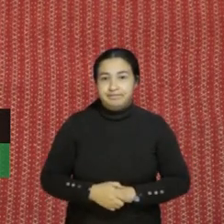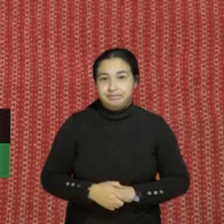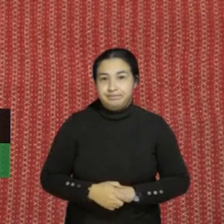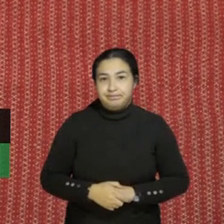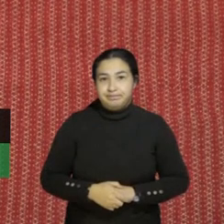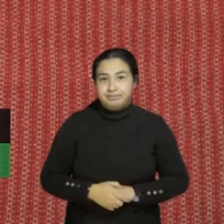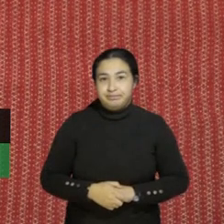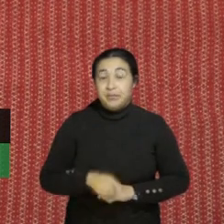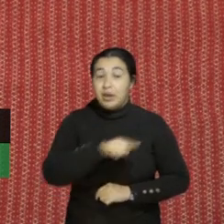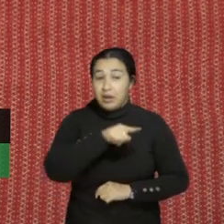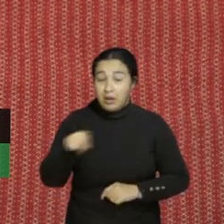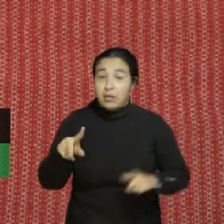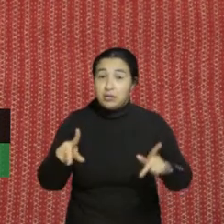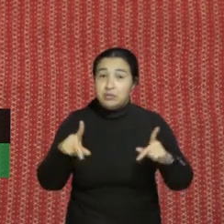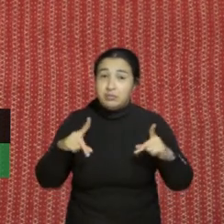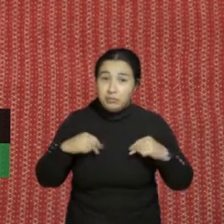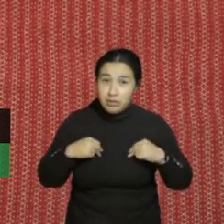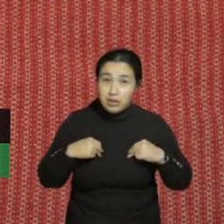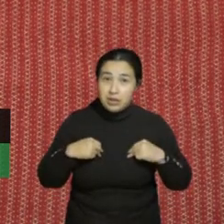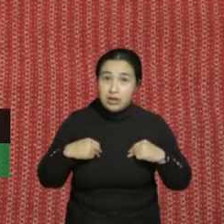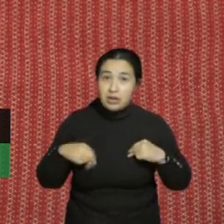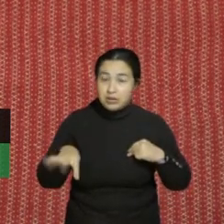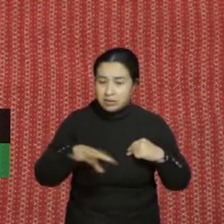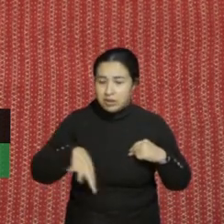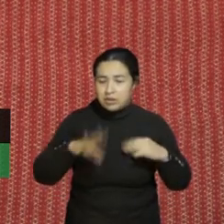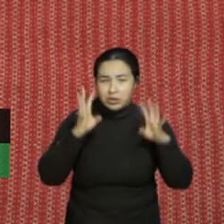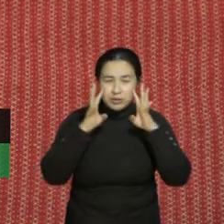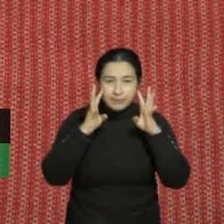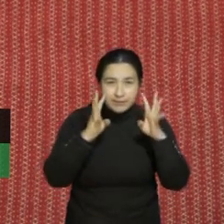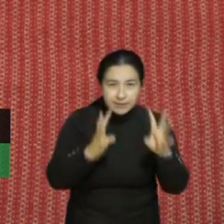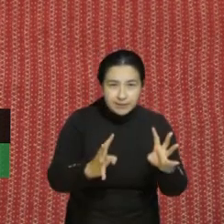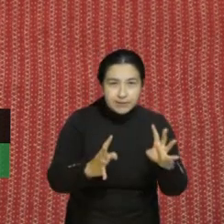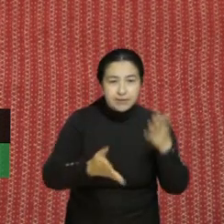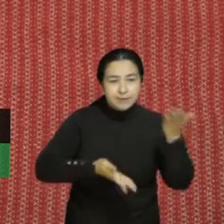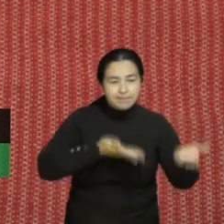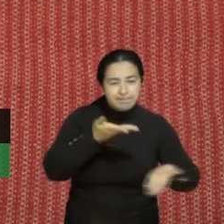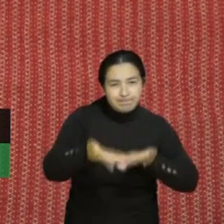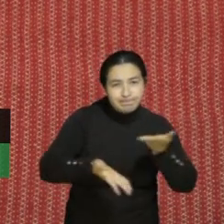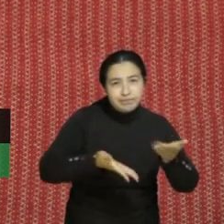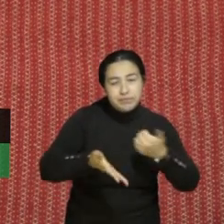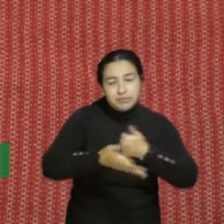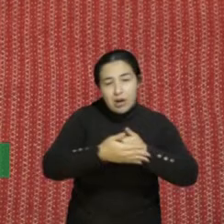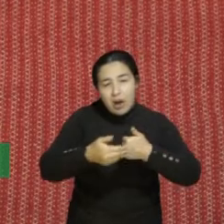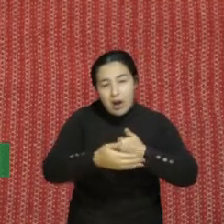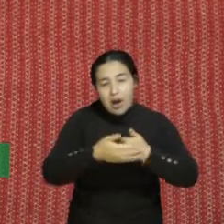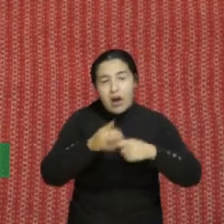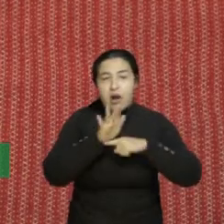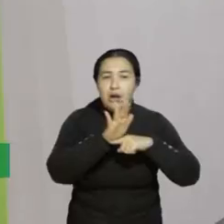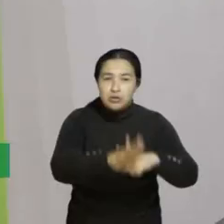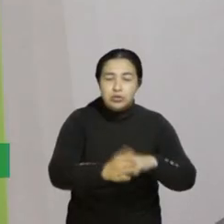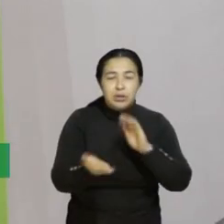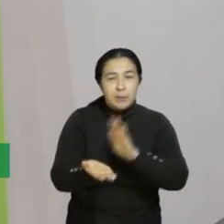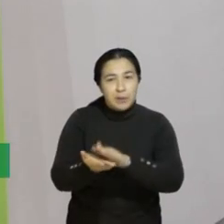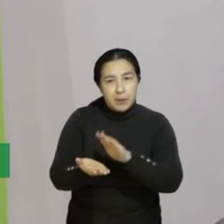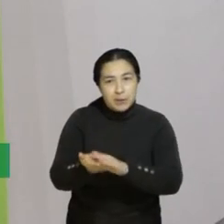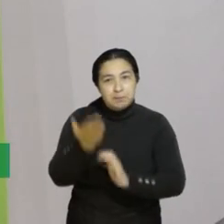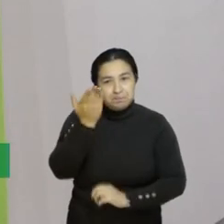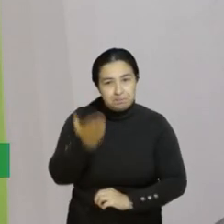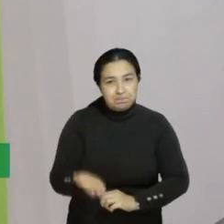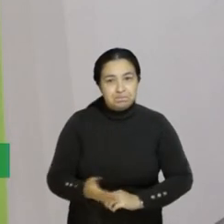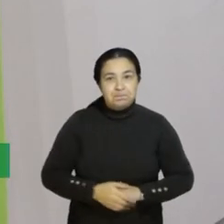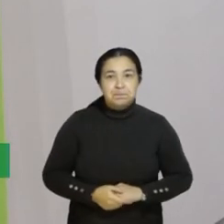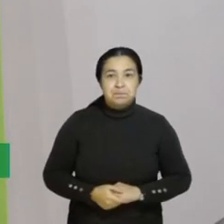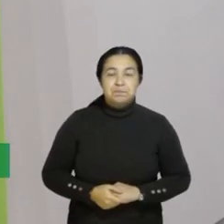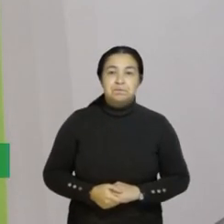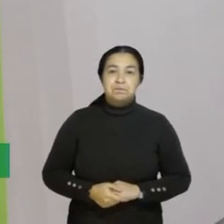que merecem, de nossa parte, toda a atenção, toda a solidariedade, toda a ajuda. Meus parabéns ao senhor. Deputado Carlos Alberto,